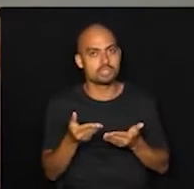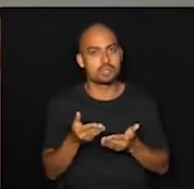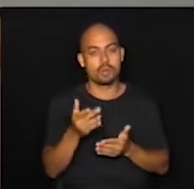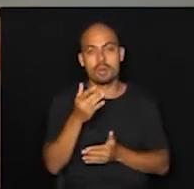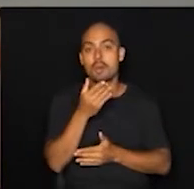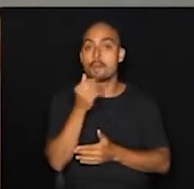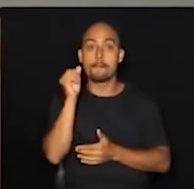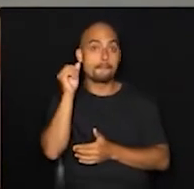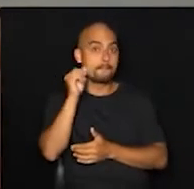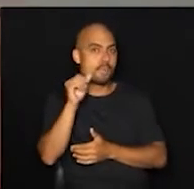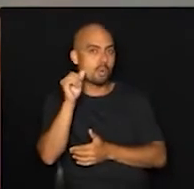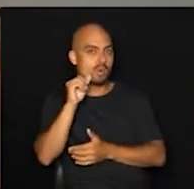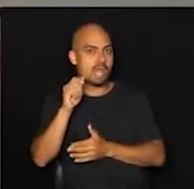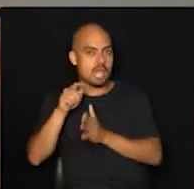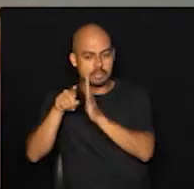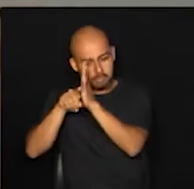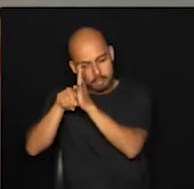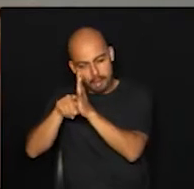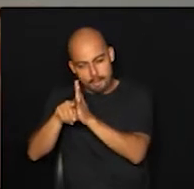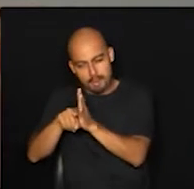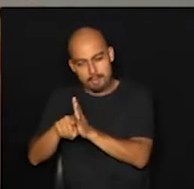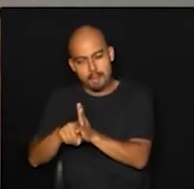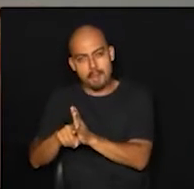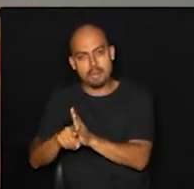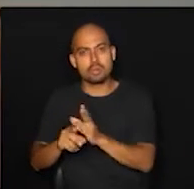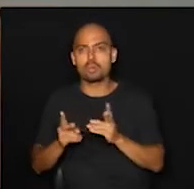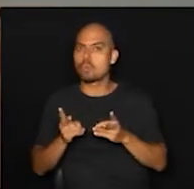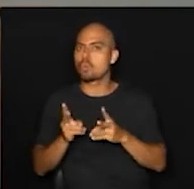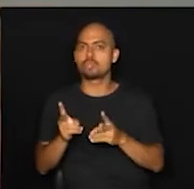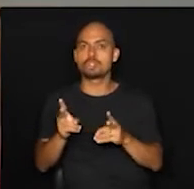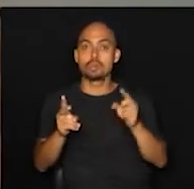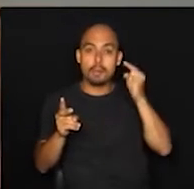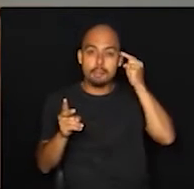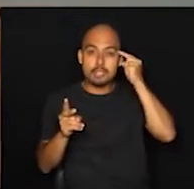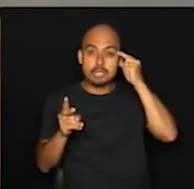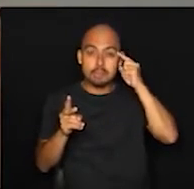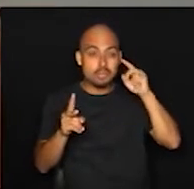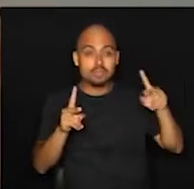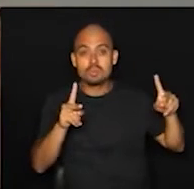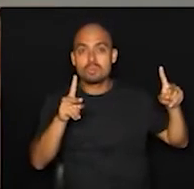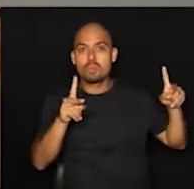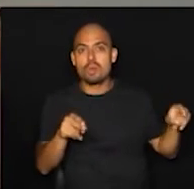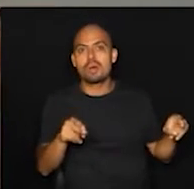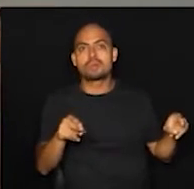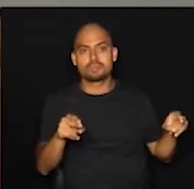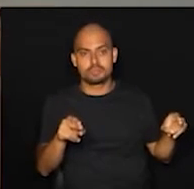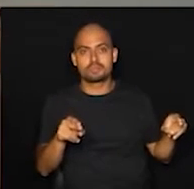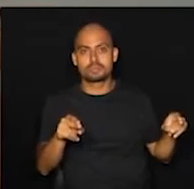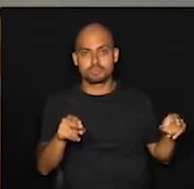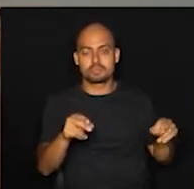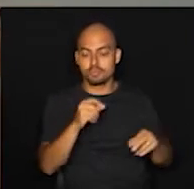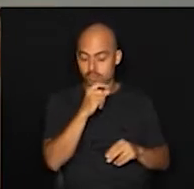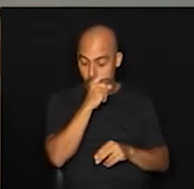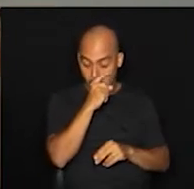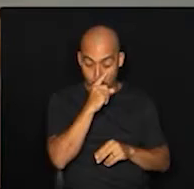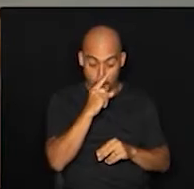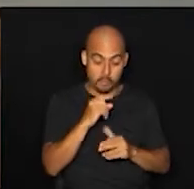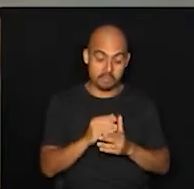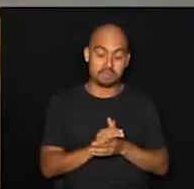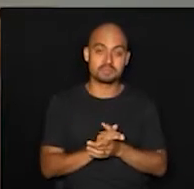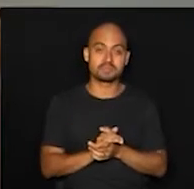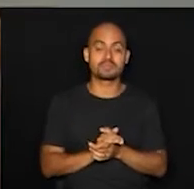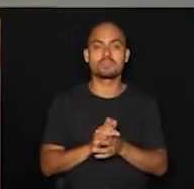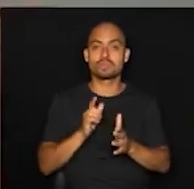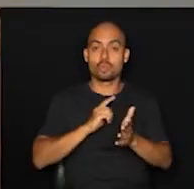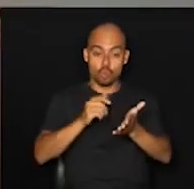historiadoras, mulheres, que dão aso, né? Quer dizer, dão continuidade a uma versão anti-isabelina, como a gente fala, no